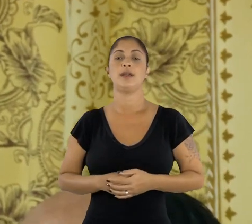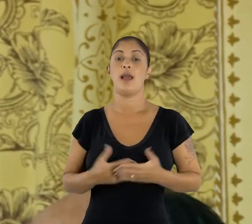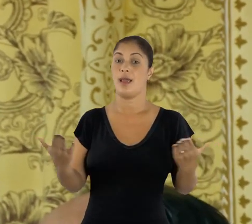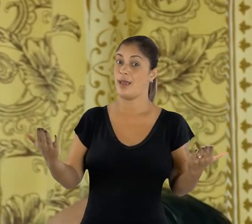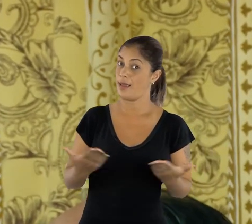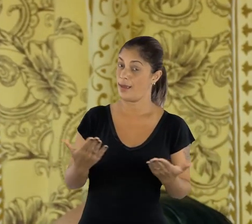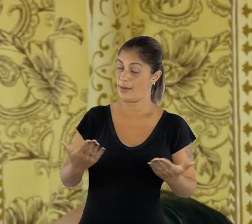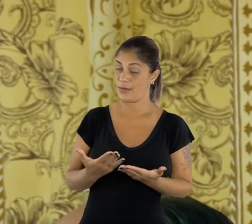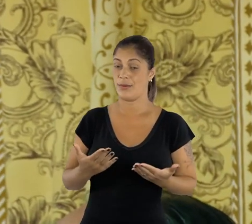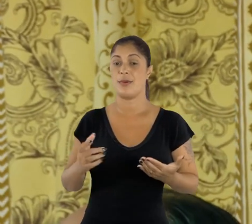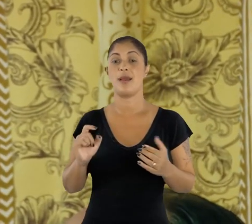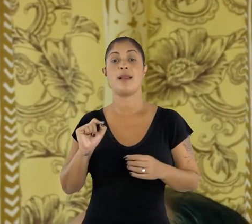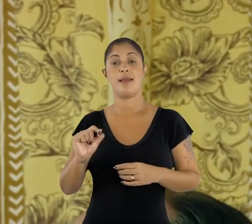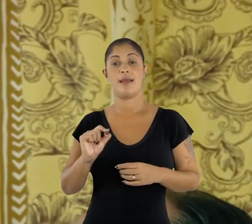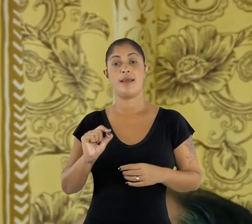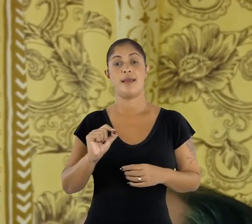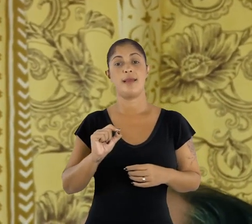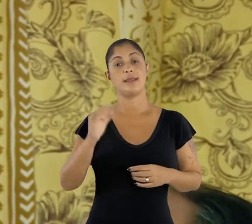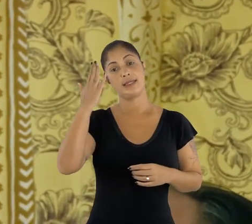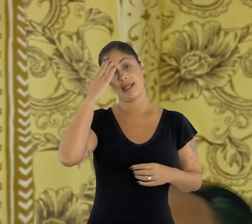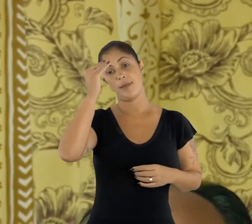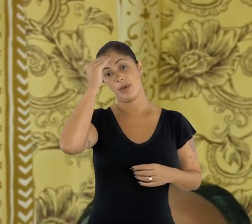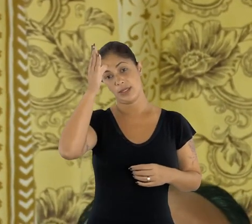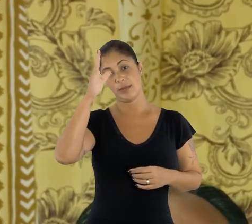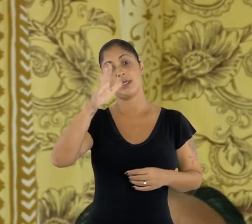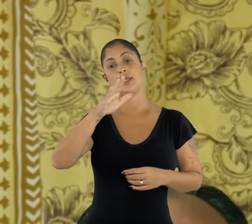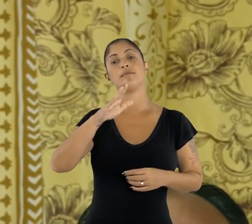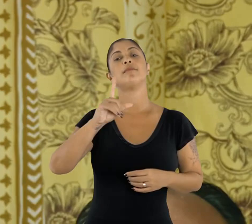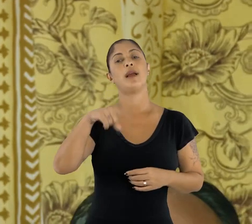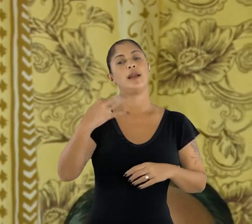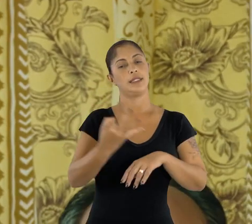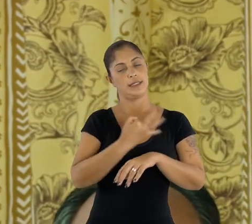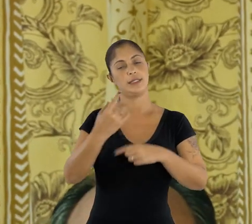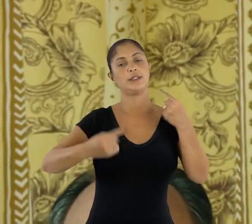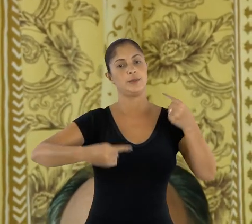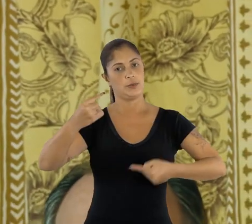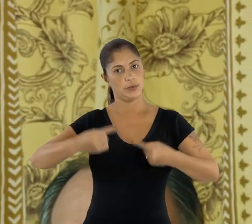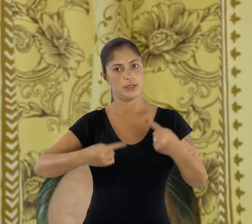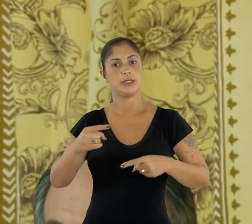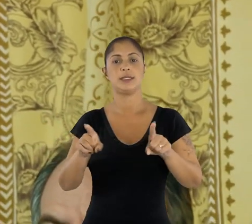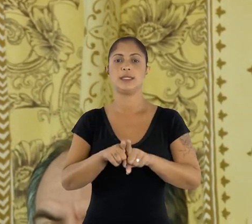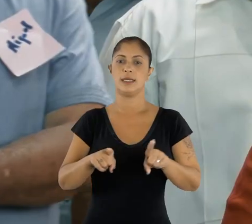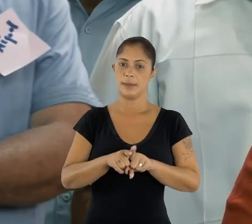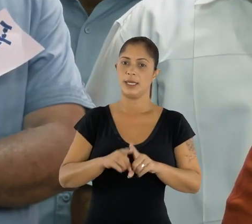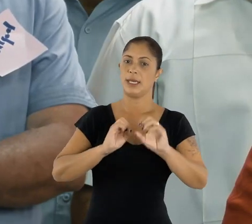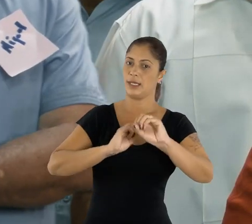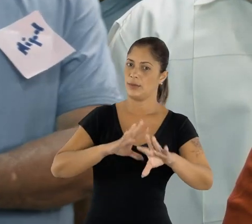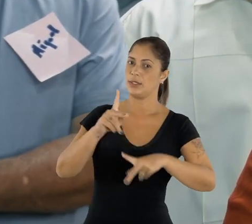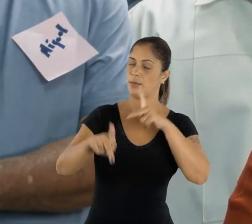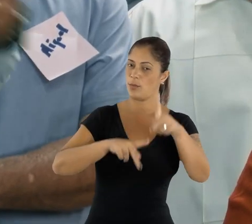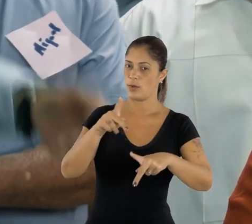política ainda. Agora, com o reconhecimento das instâncias políticas de que a